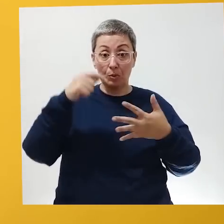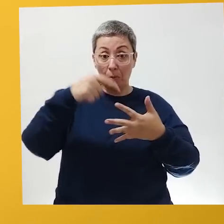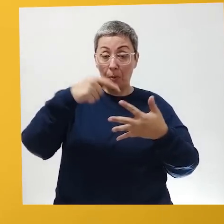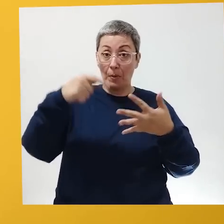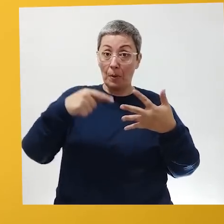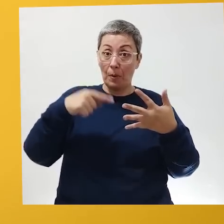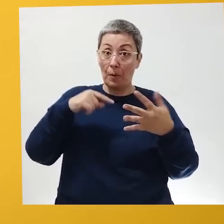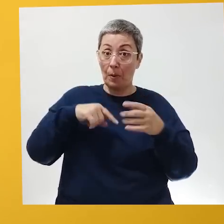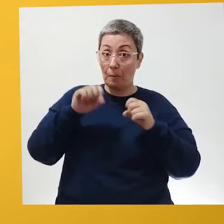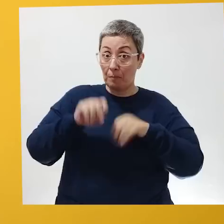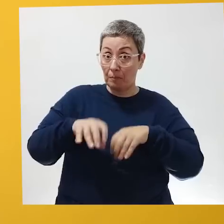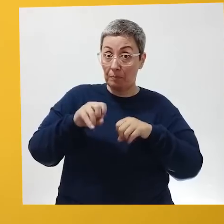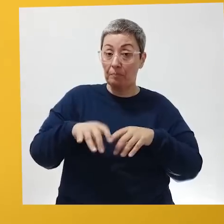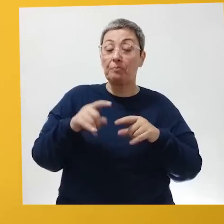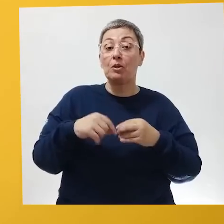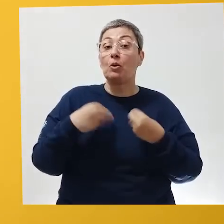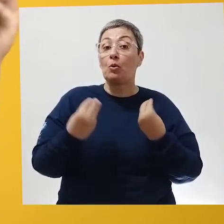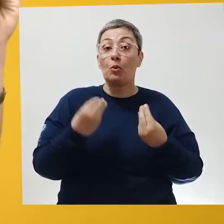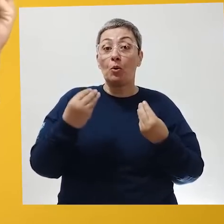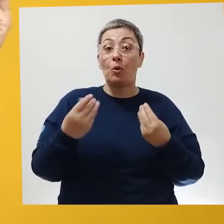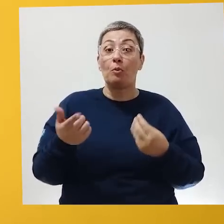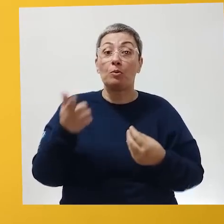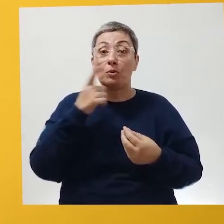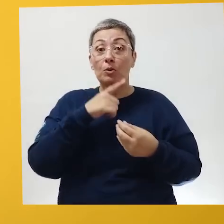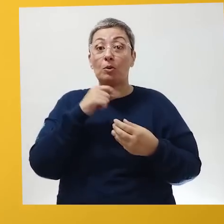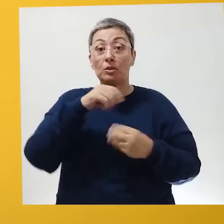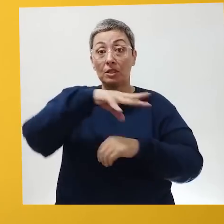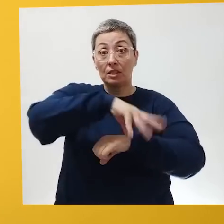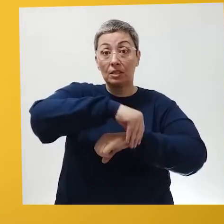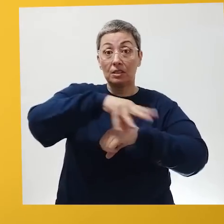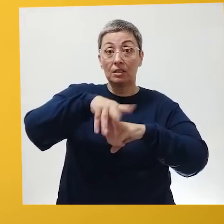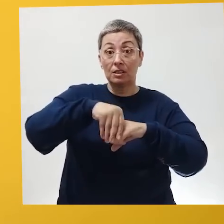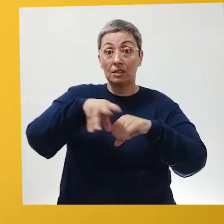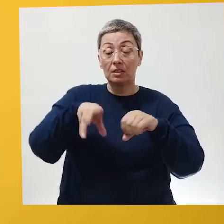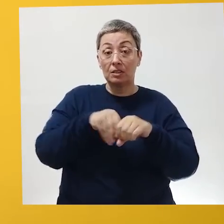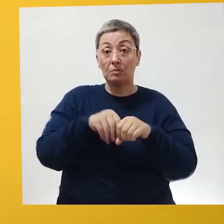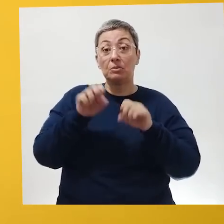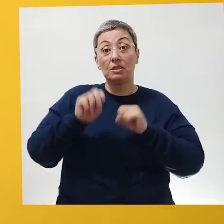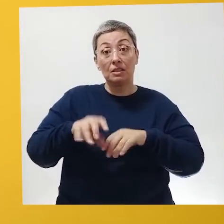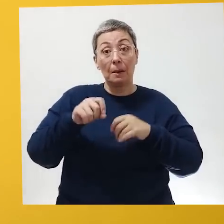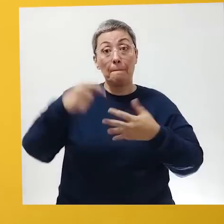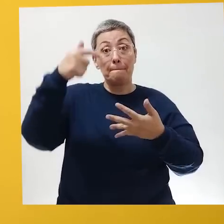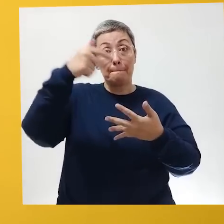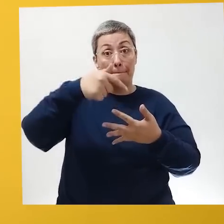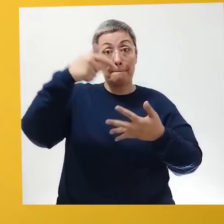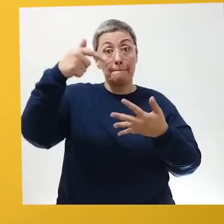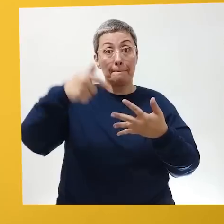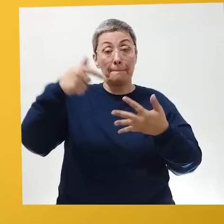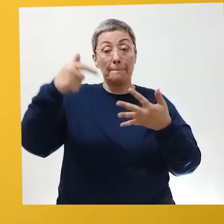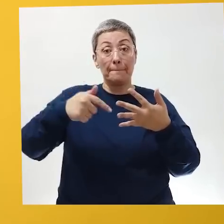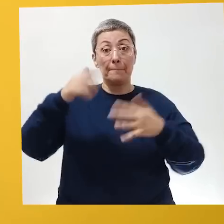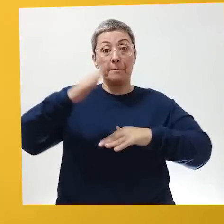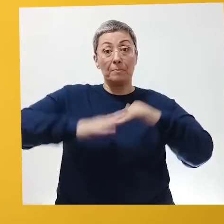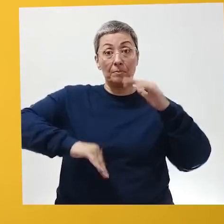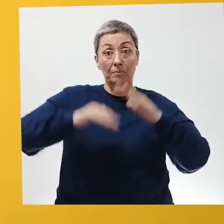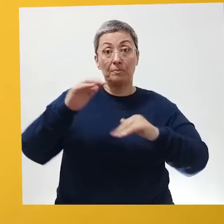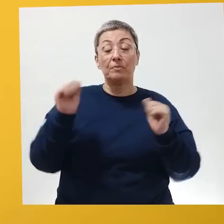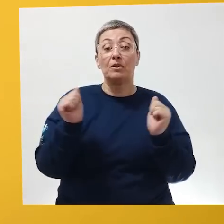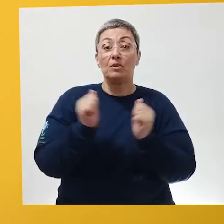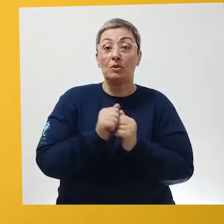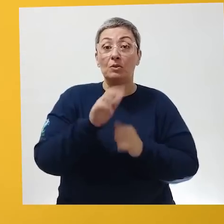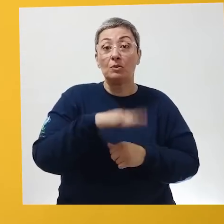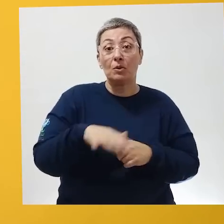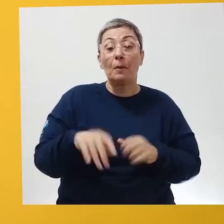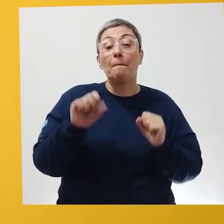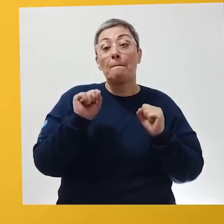de instrução. Então, como que a gente chega nesse repertório? Ensinando passo a passo, fazendo essa atividade junto com a criança. Nós